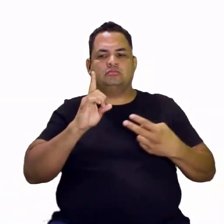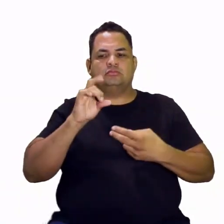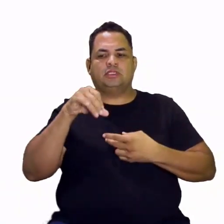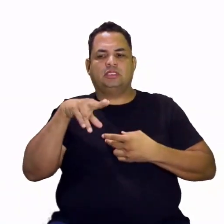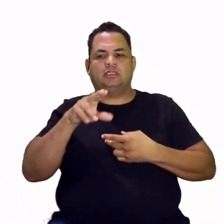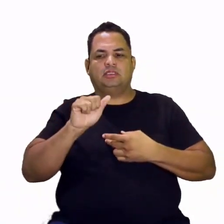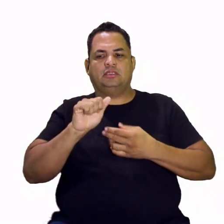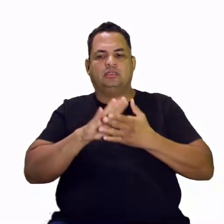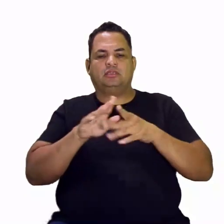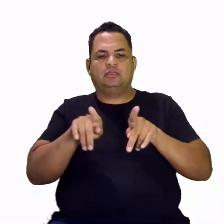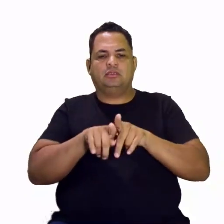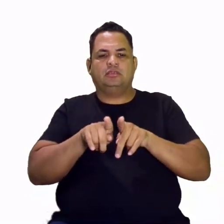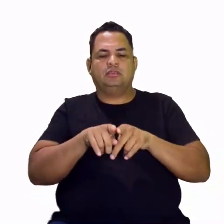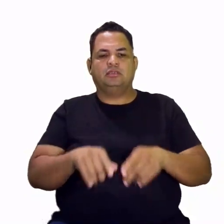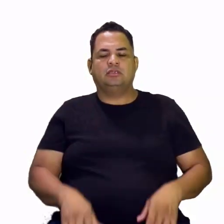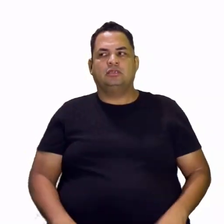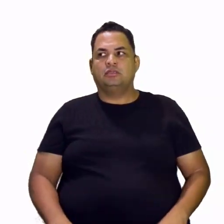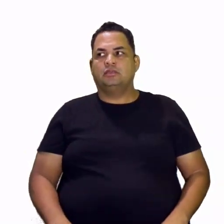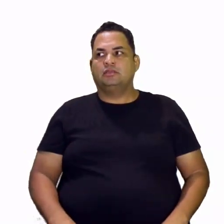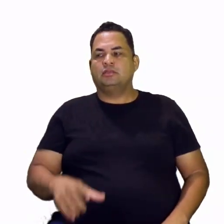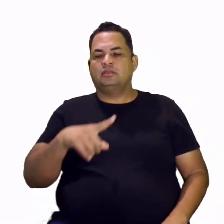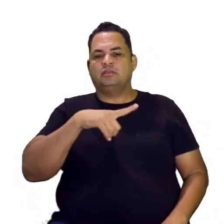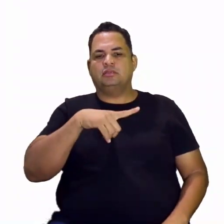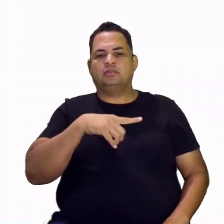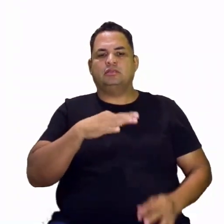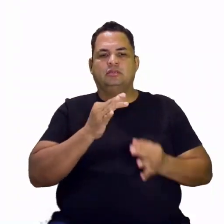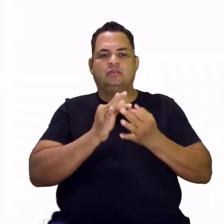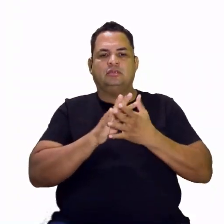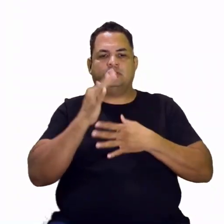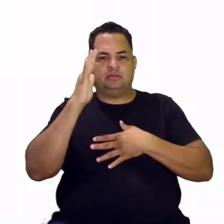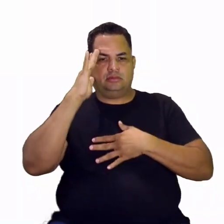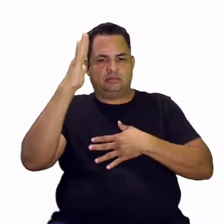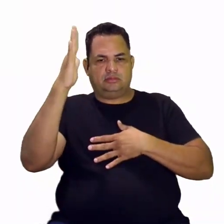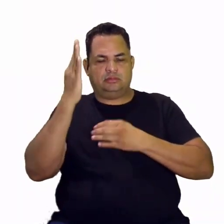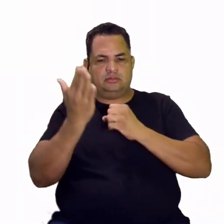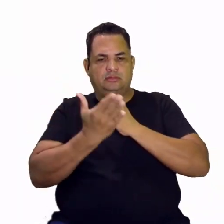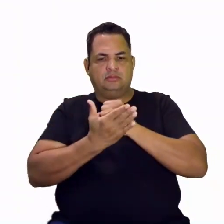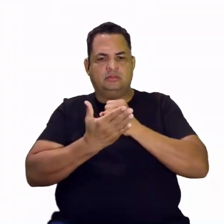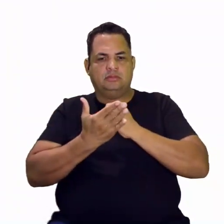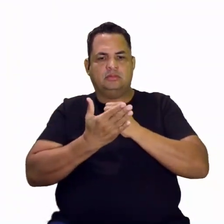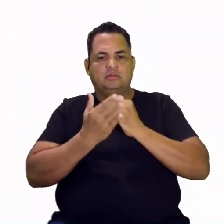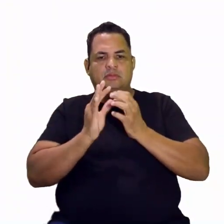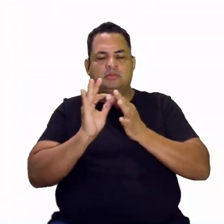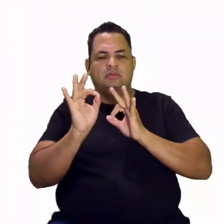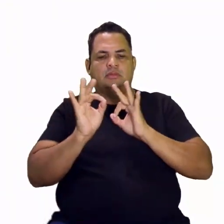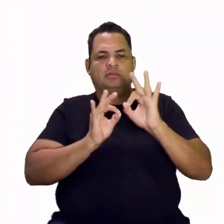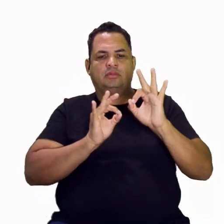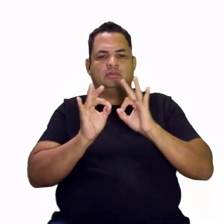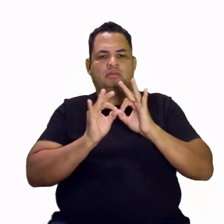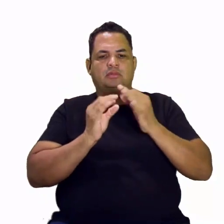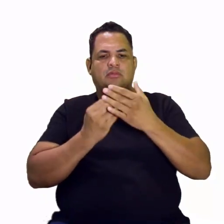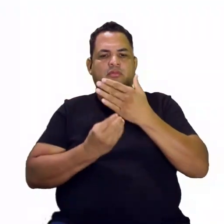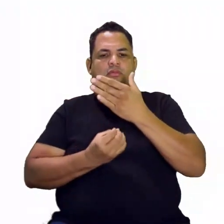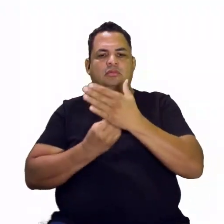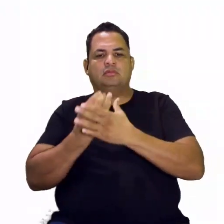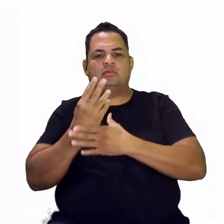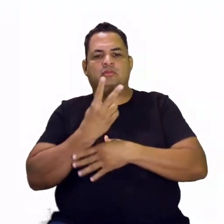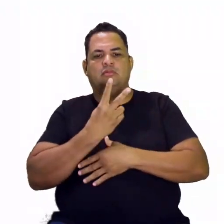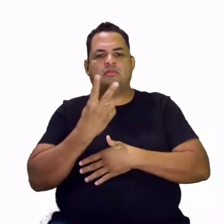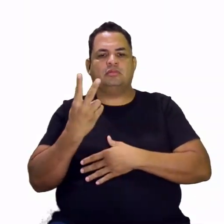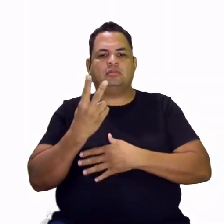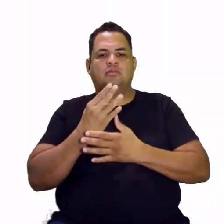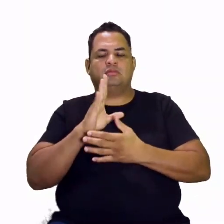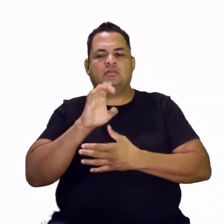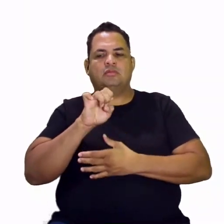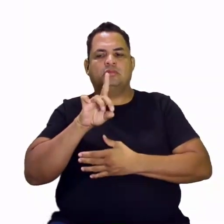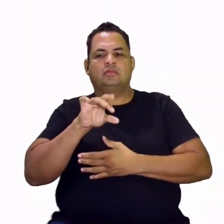tá bom? E aí, existe uma teoria que fundamenta a formação ou surgimento de duas